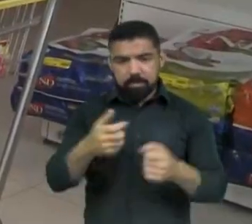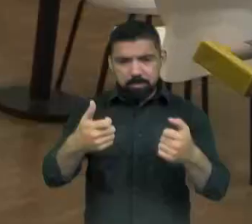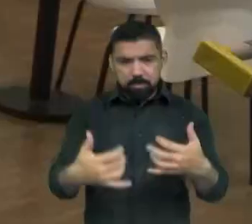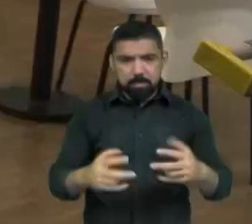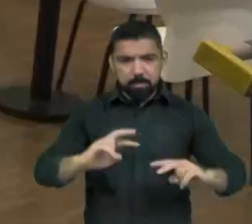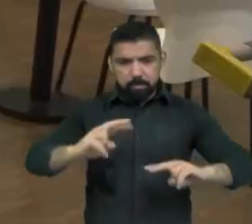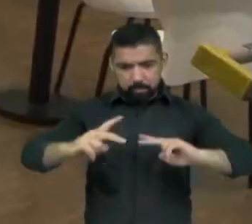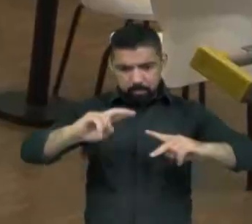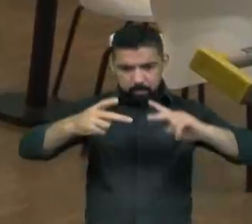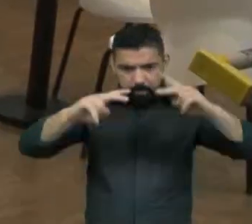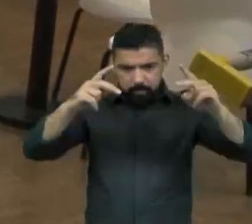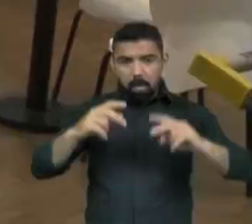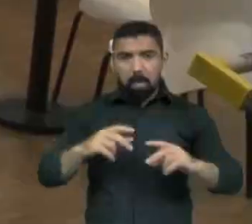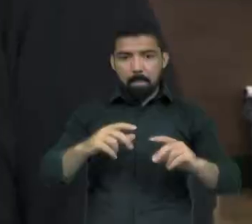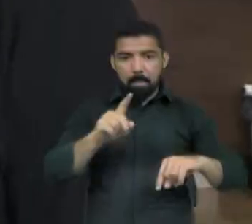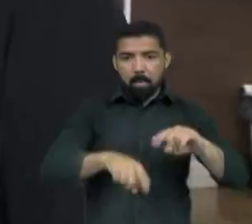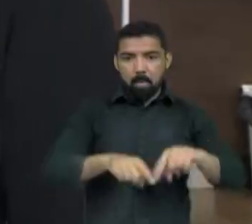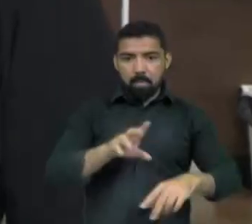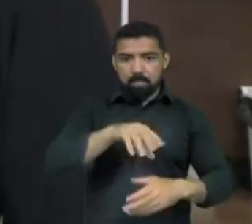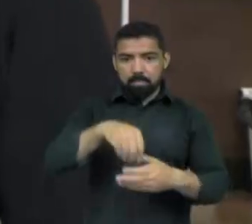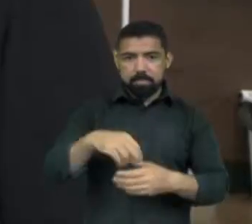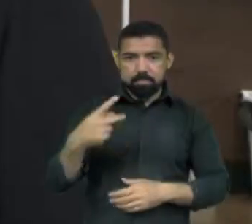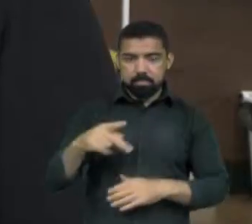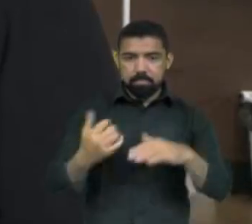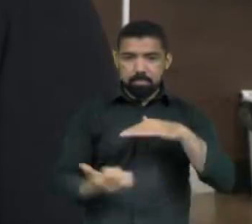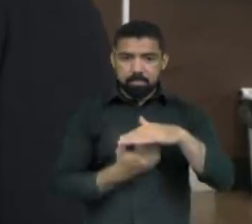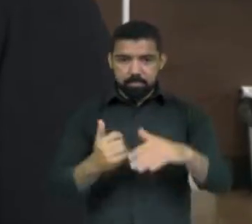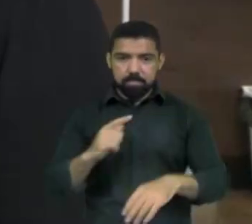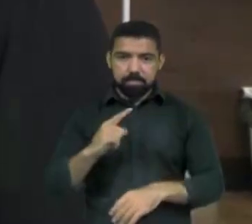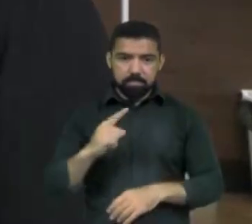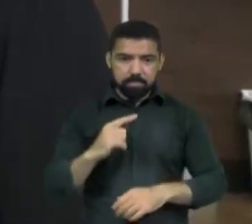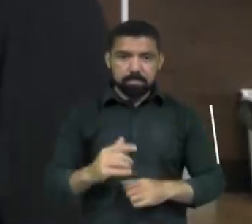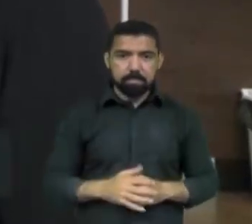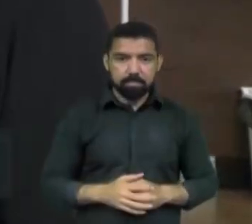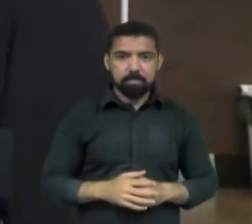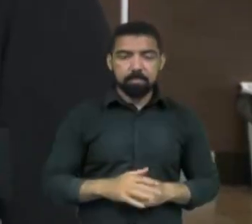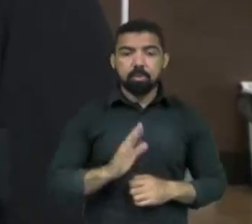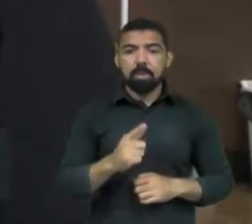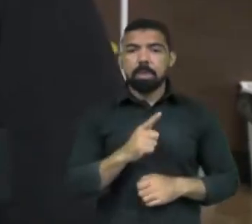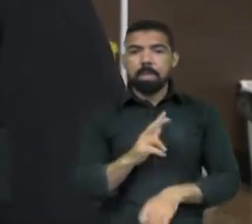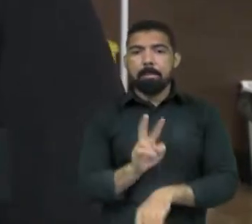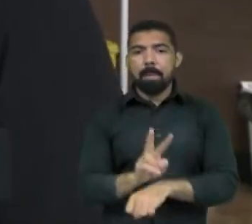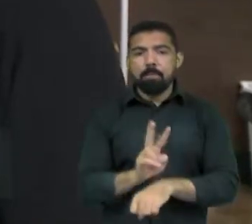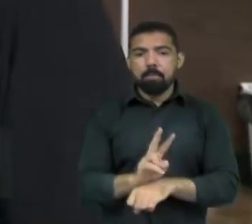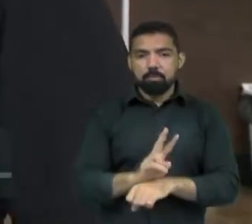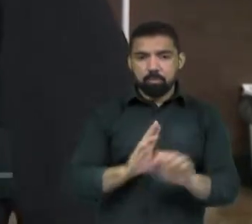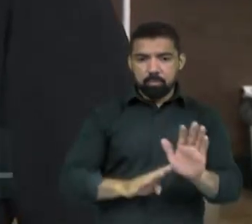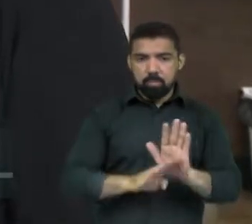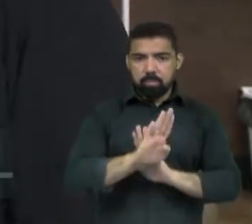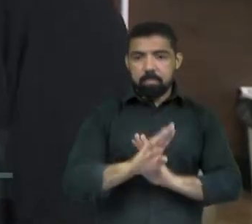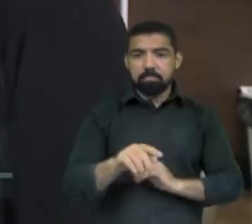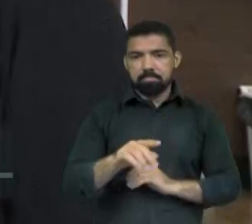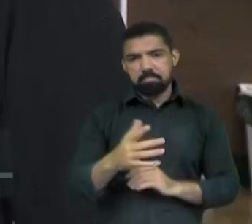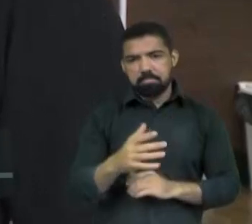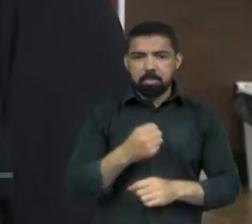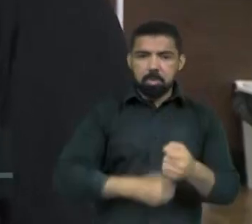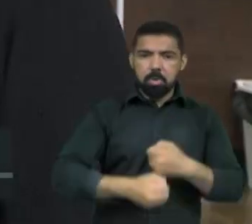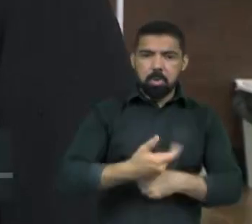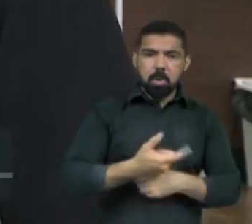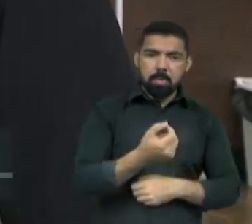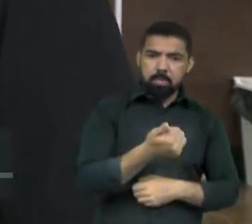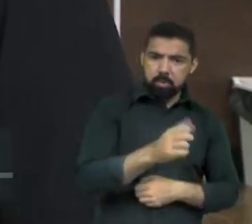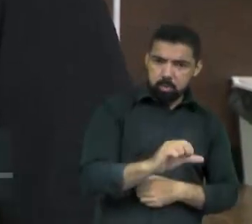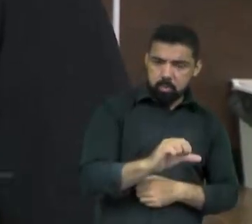procura nos produtos na empresa. Existia uma previsão de crescimento de mercado, tá? Nessa época, 2018, 2019, né?